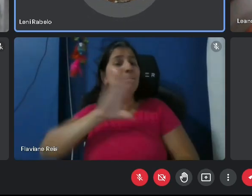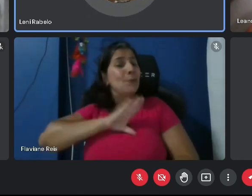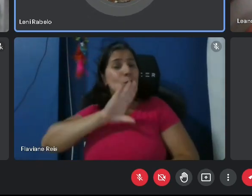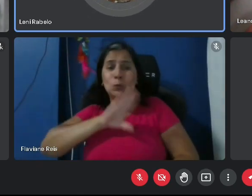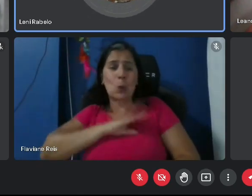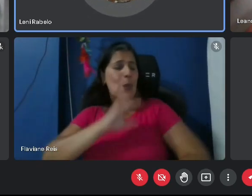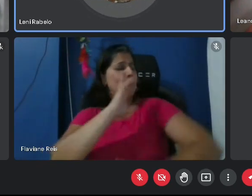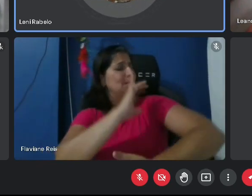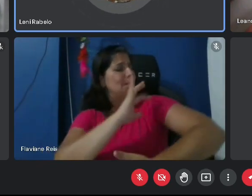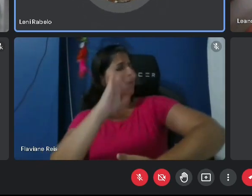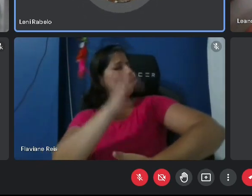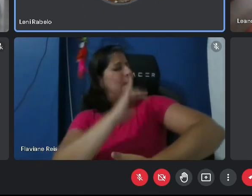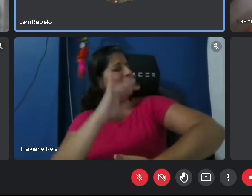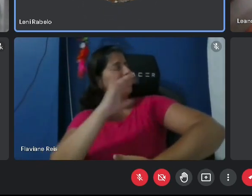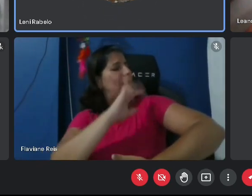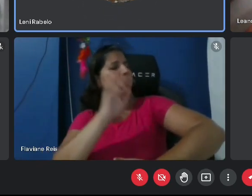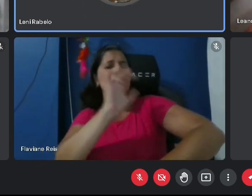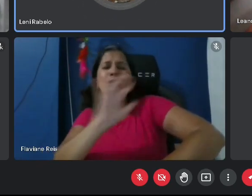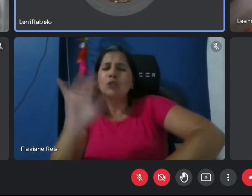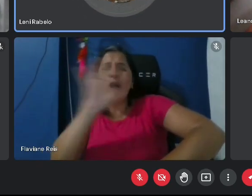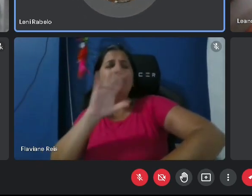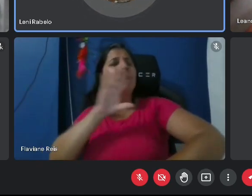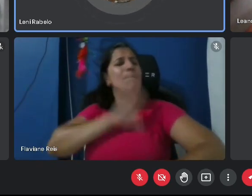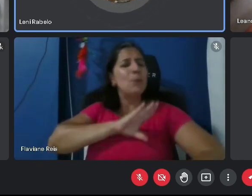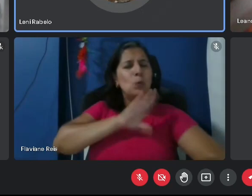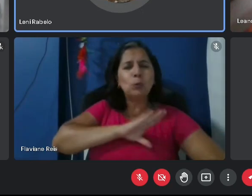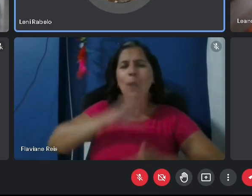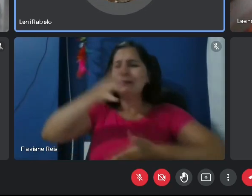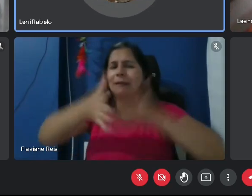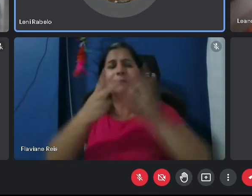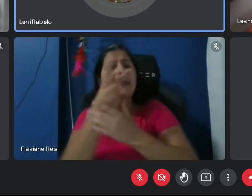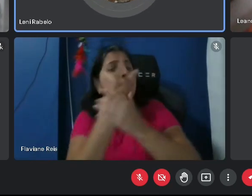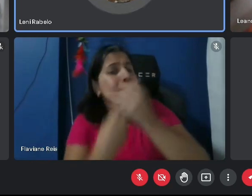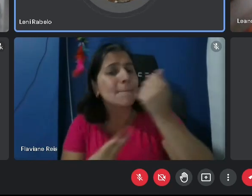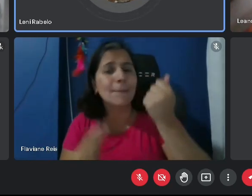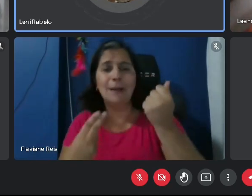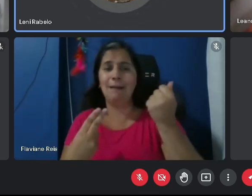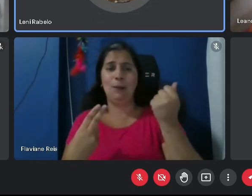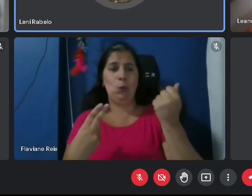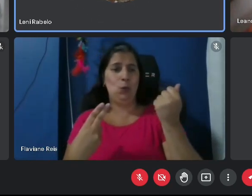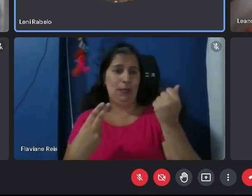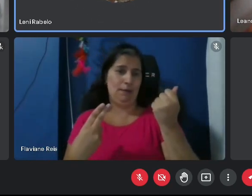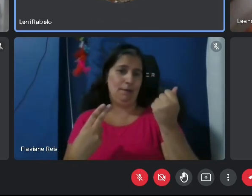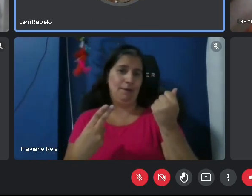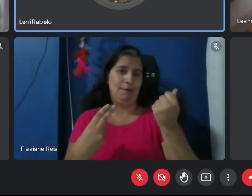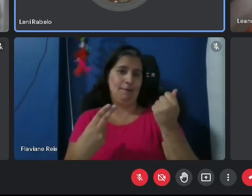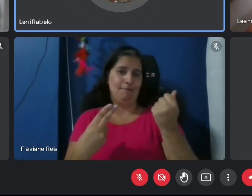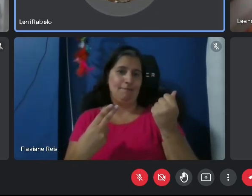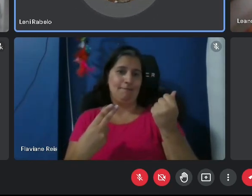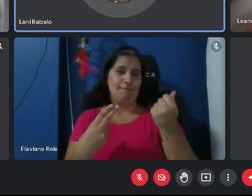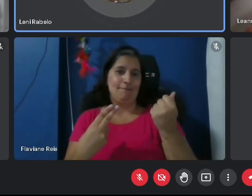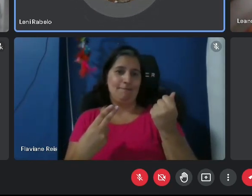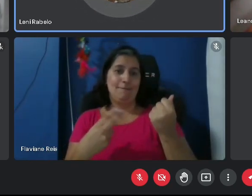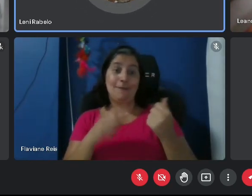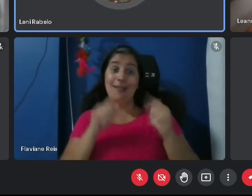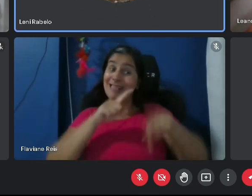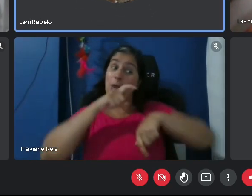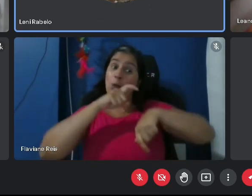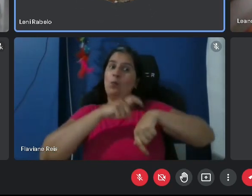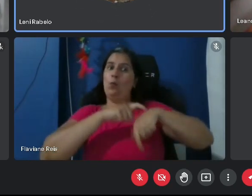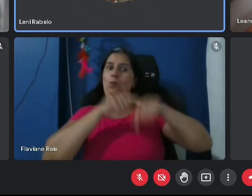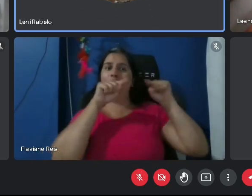vai aprender também, mas também precisa aprender o português, porque ele é